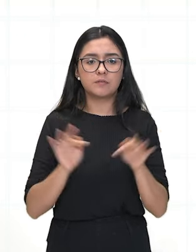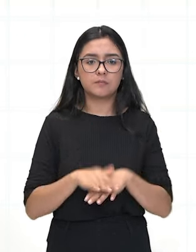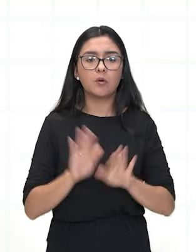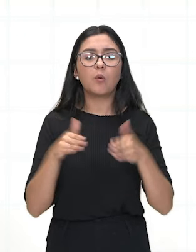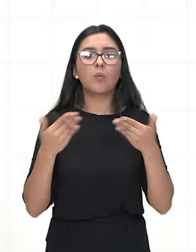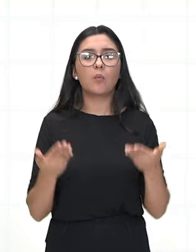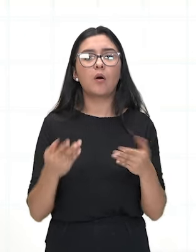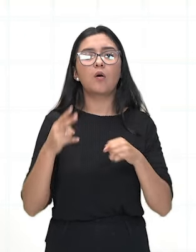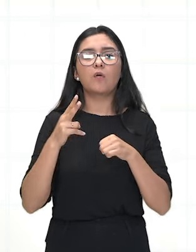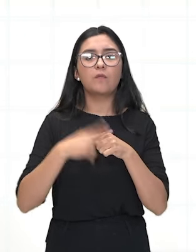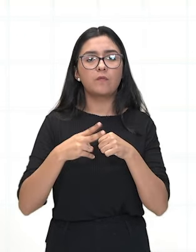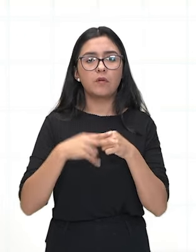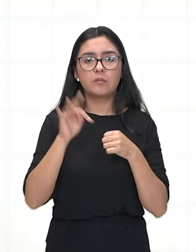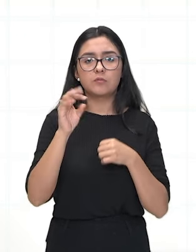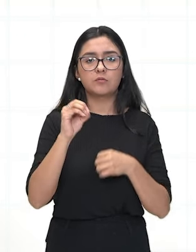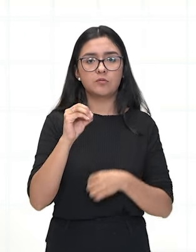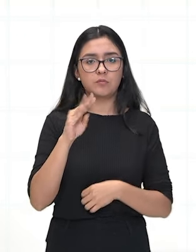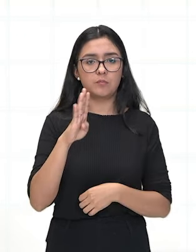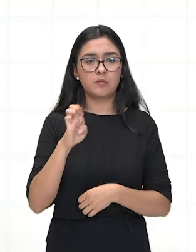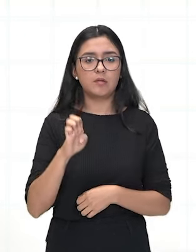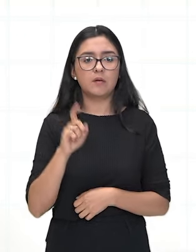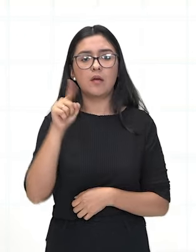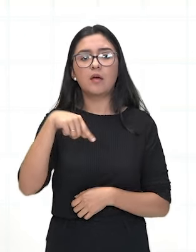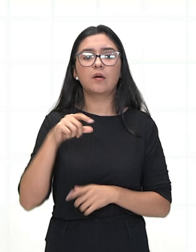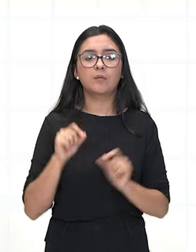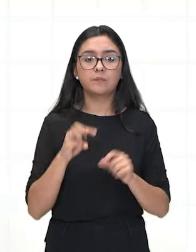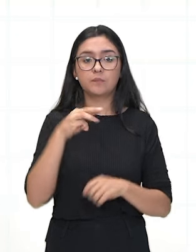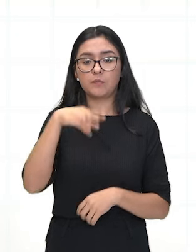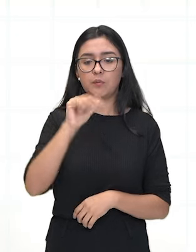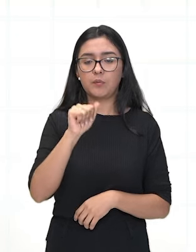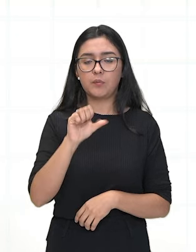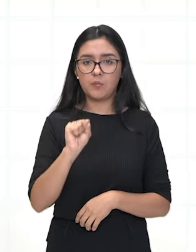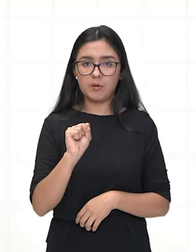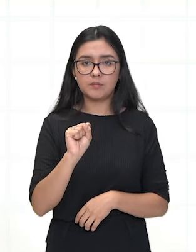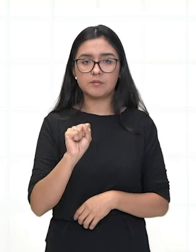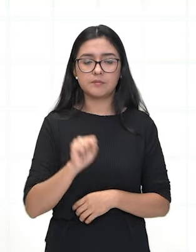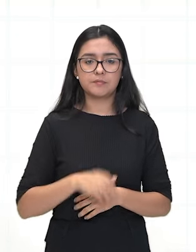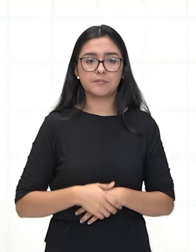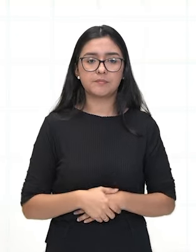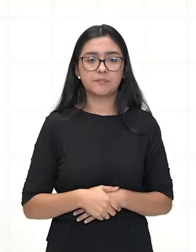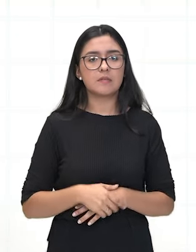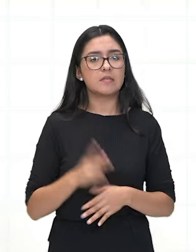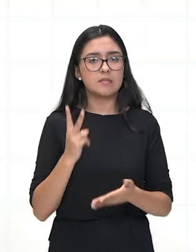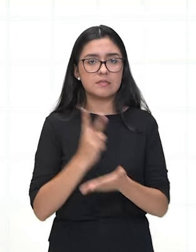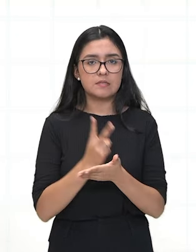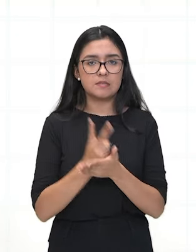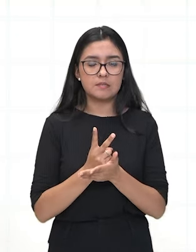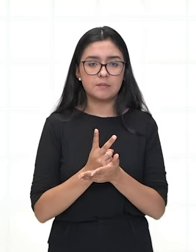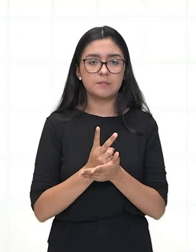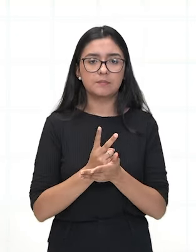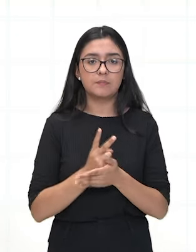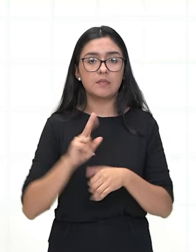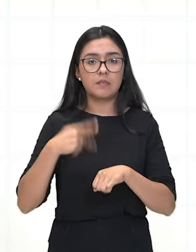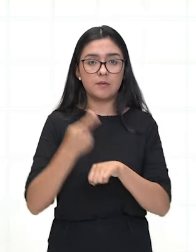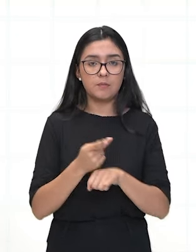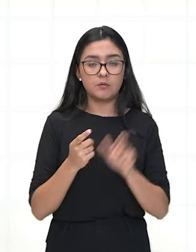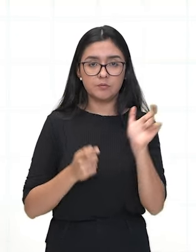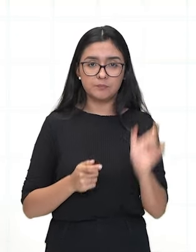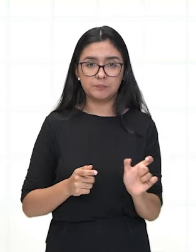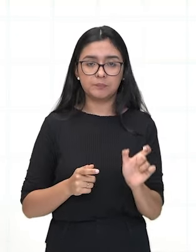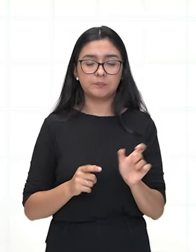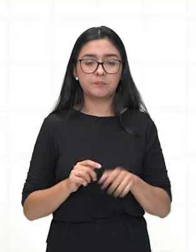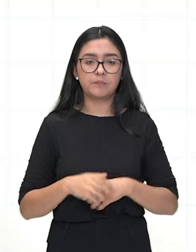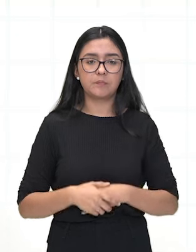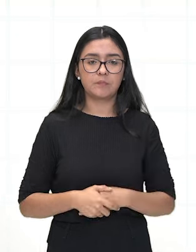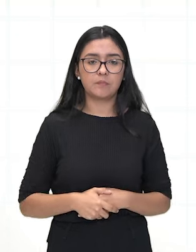esse já sabemos que o verbo to be é was Ok vem sempre depois do sujeito então o not vai ficar